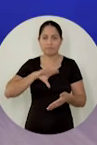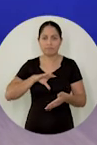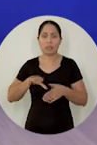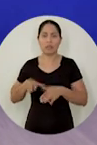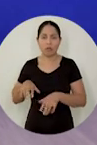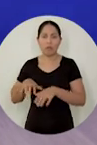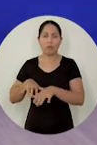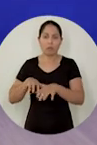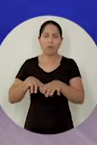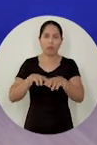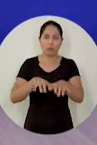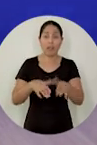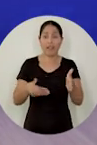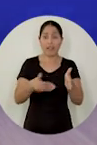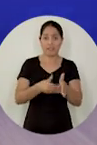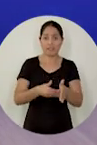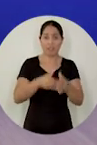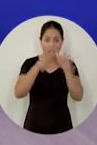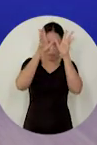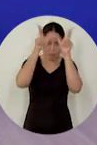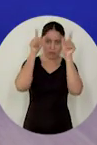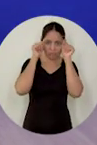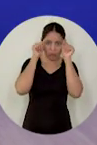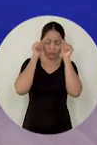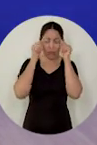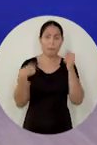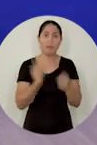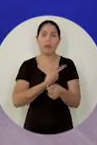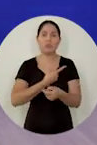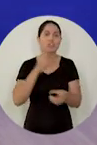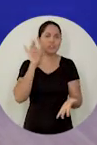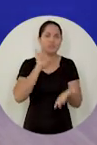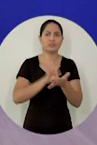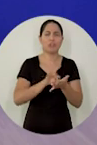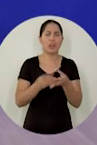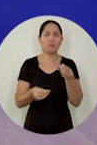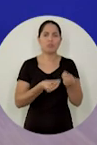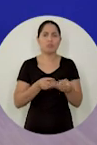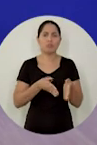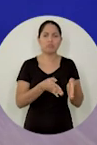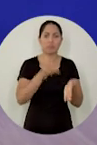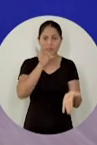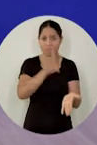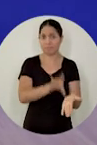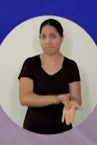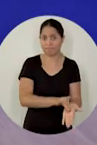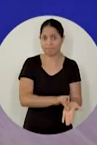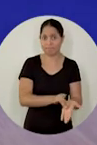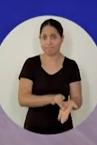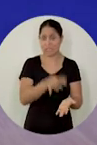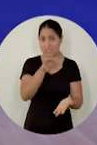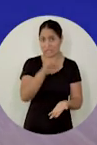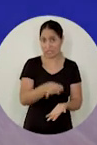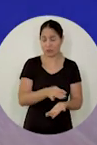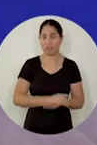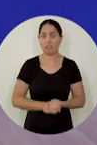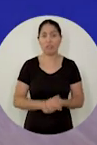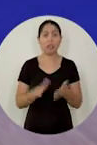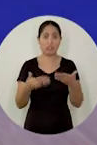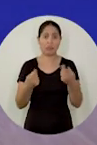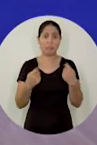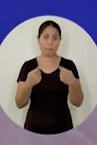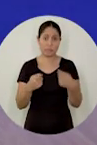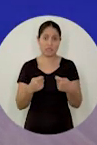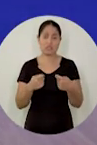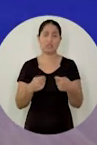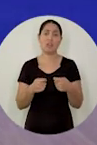notadamente na Amazônia, para que se possa encontrar o caminho ideal para a solução dos grandes conflitos. É fundamental que o